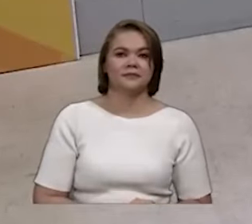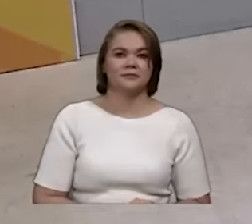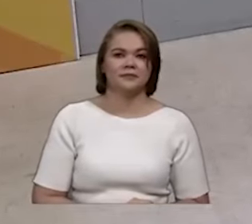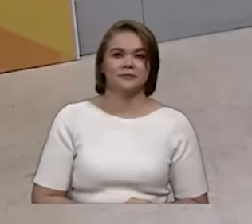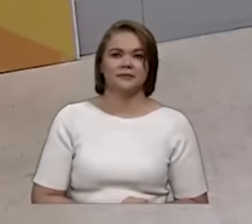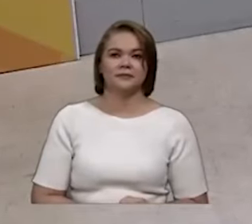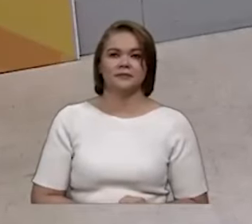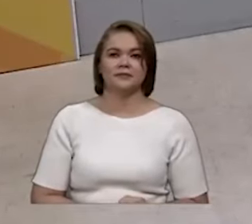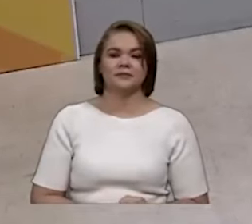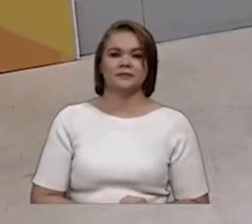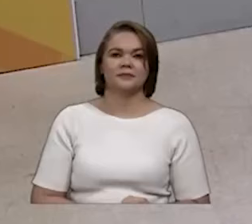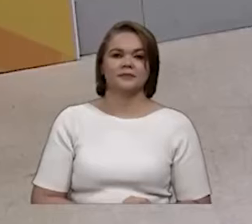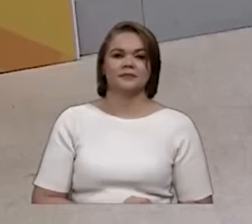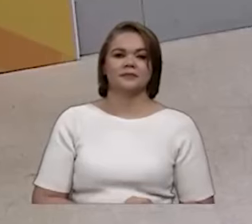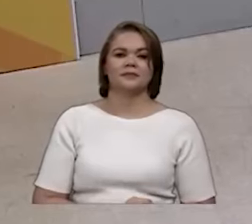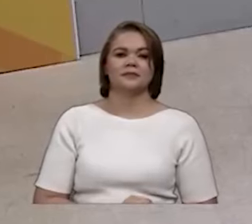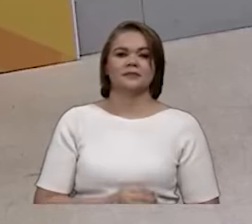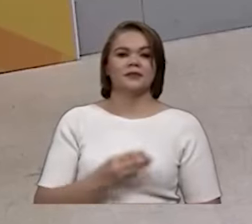48,